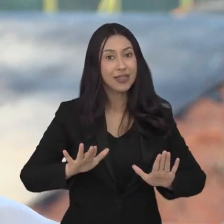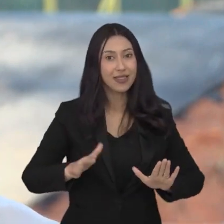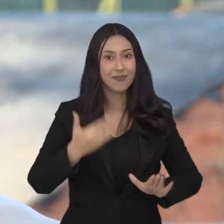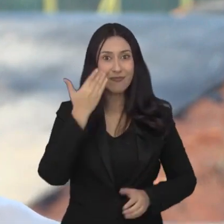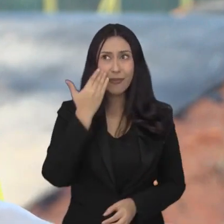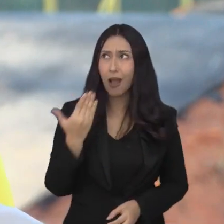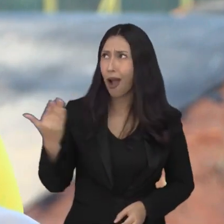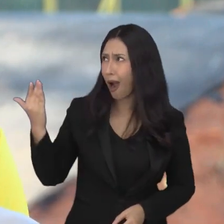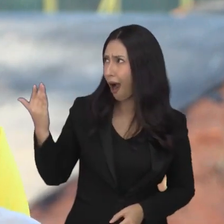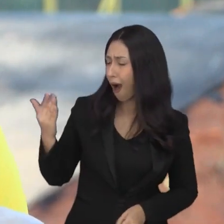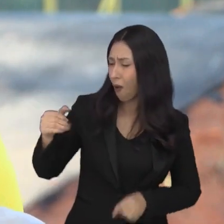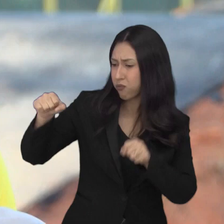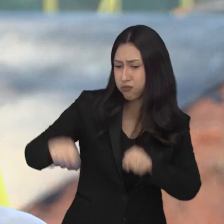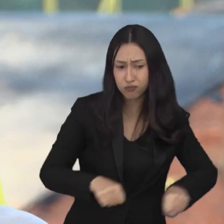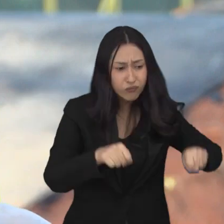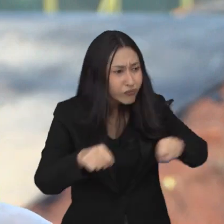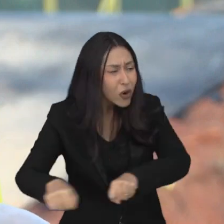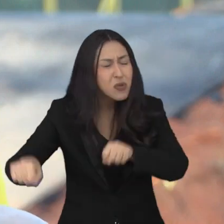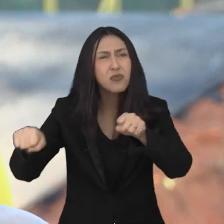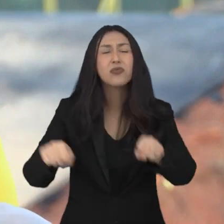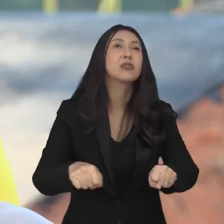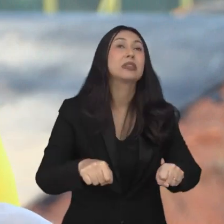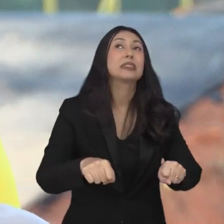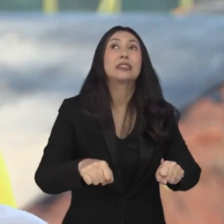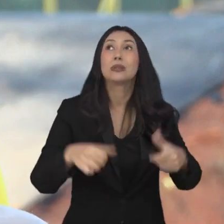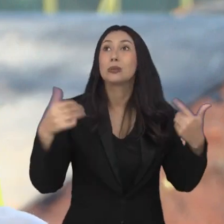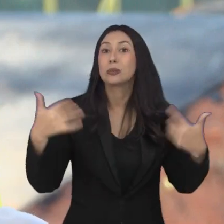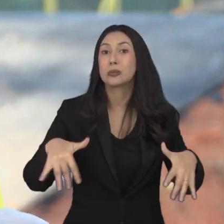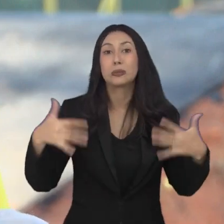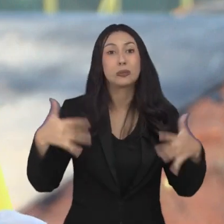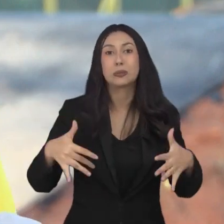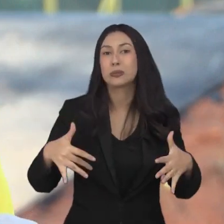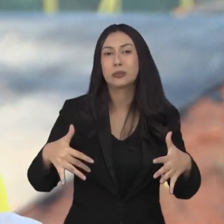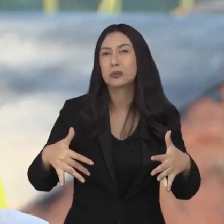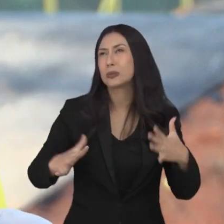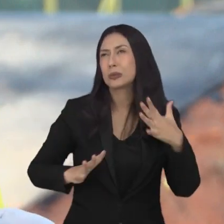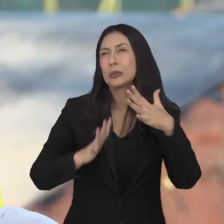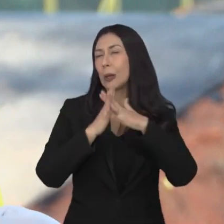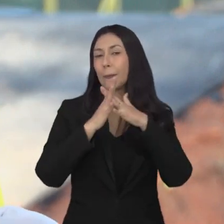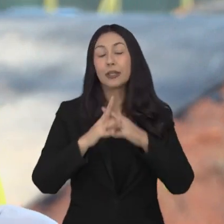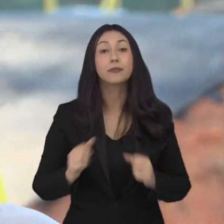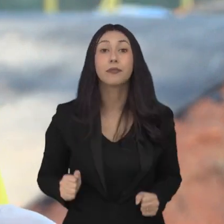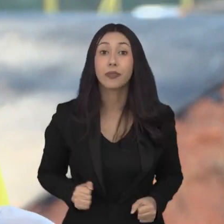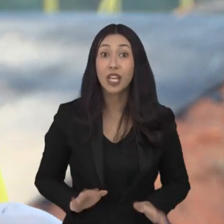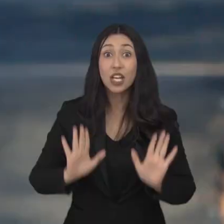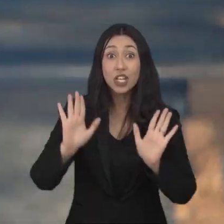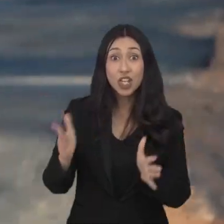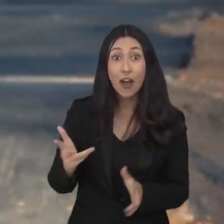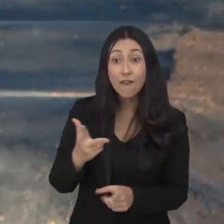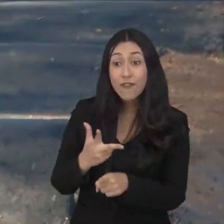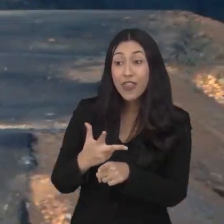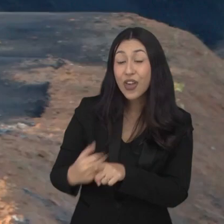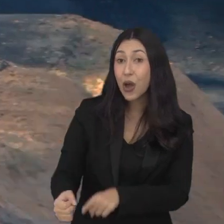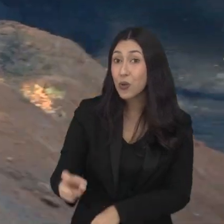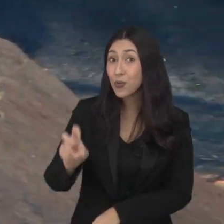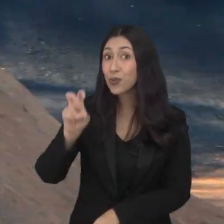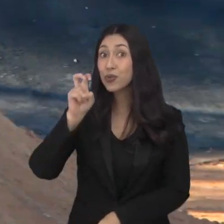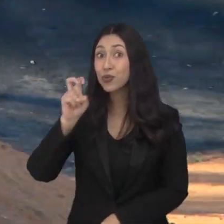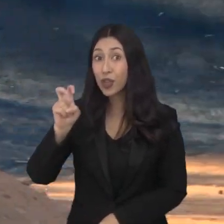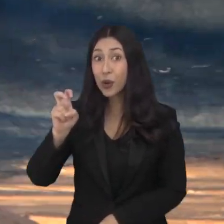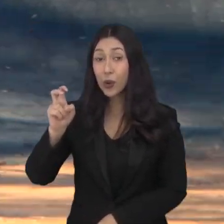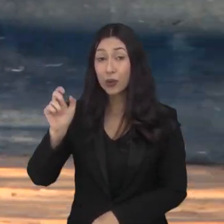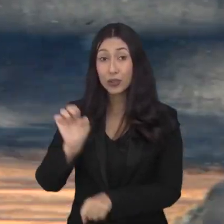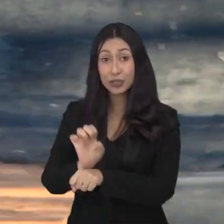alto nível. Mas com a pista dessa metragem, com esse nível, eu acho que vai ser um show à parte. Pentacampeão